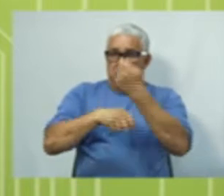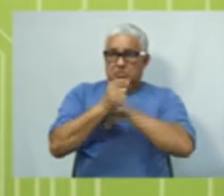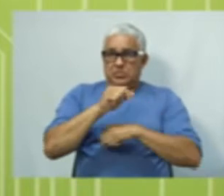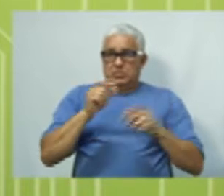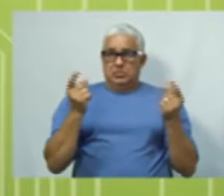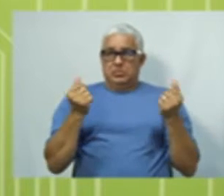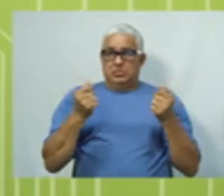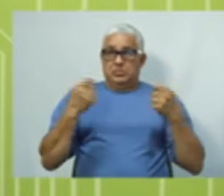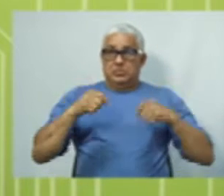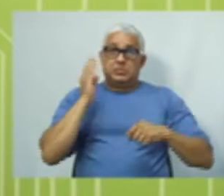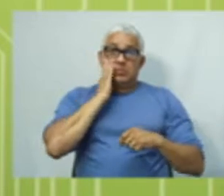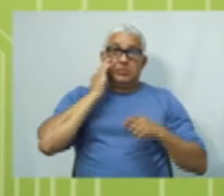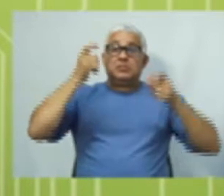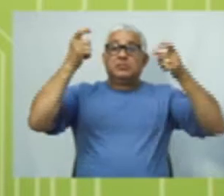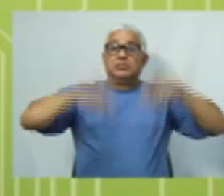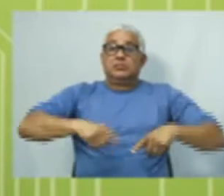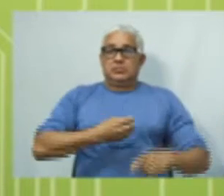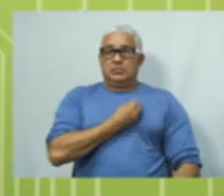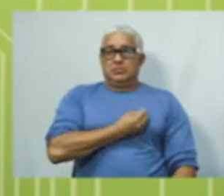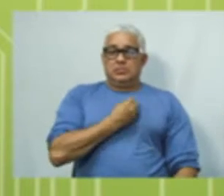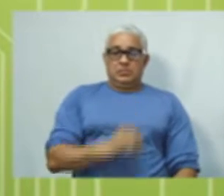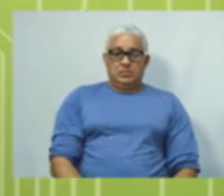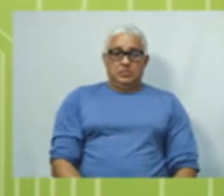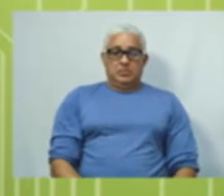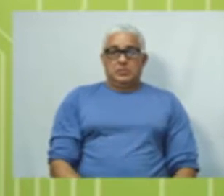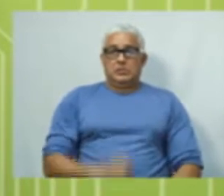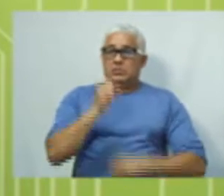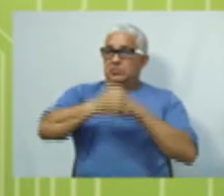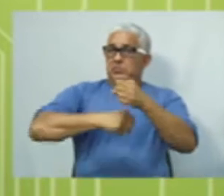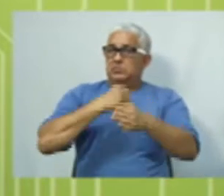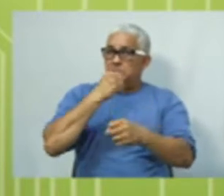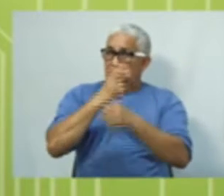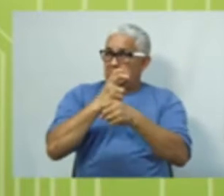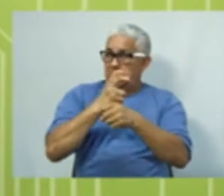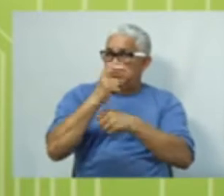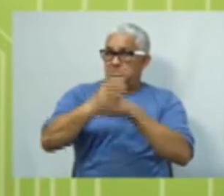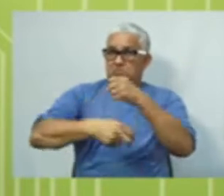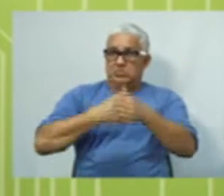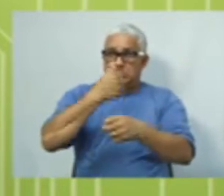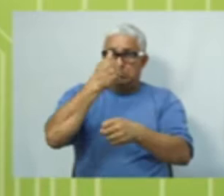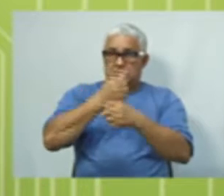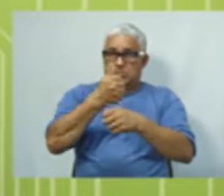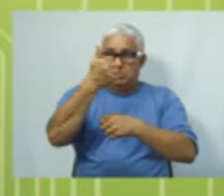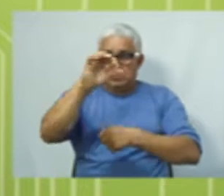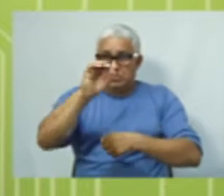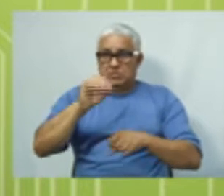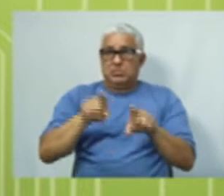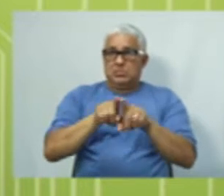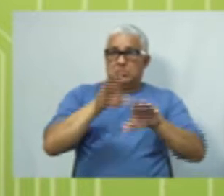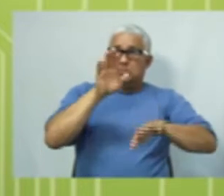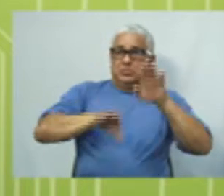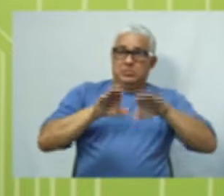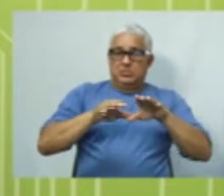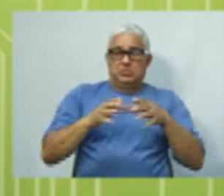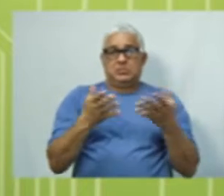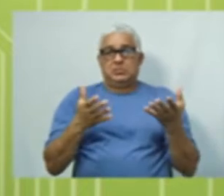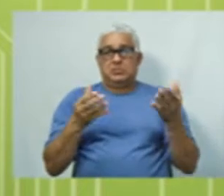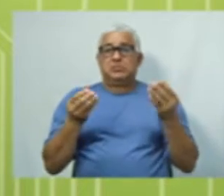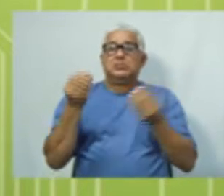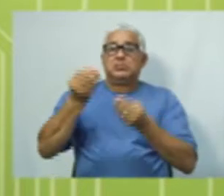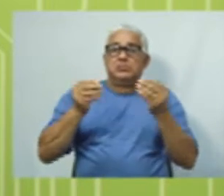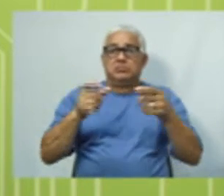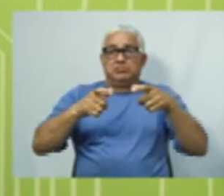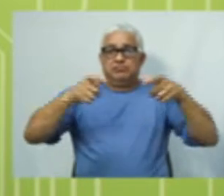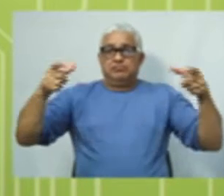saber aonde ele quer estar. Daqui 5 anos, daqui 10 anos, dependendo aí vamos dizer, da amplitude, né,